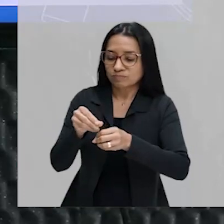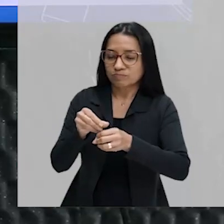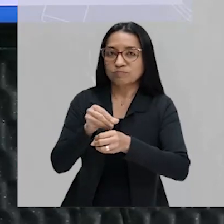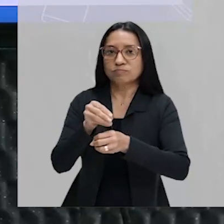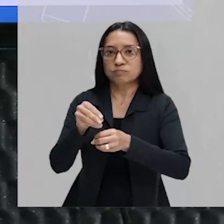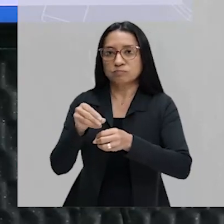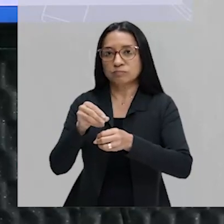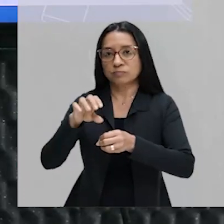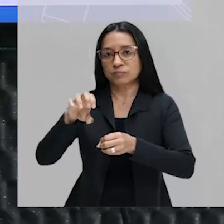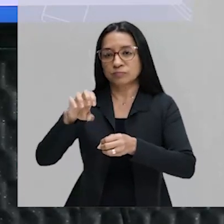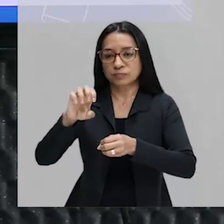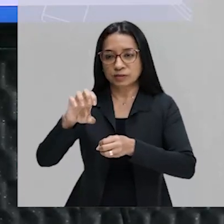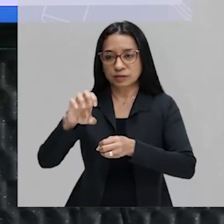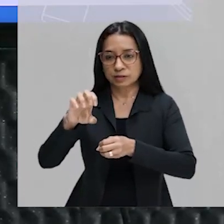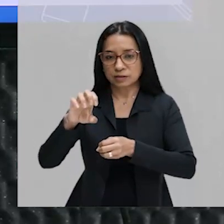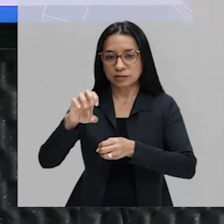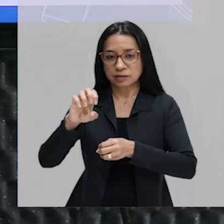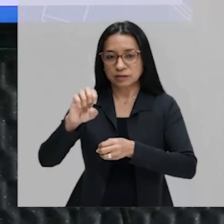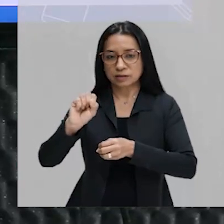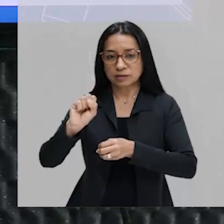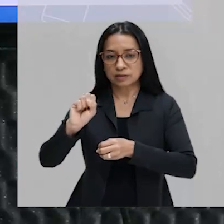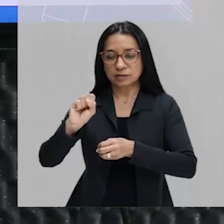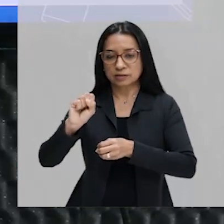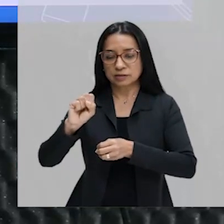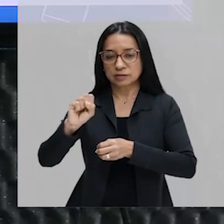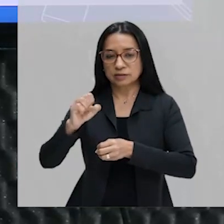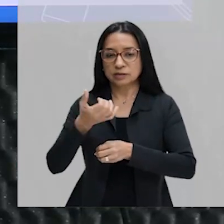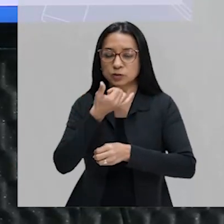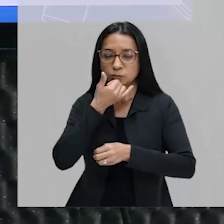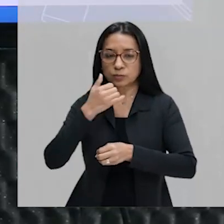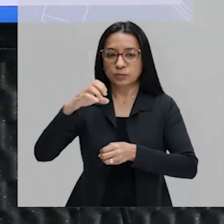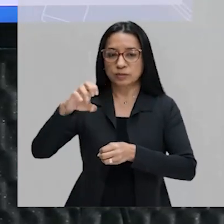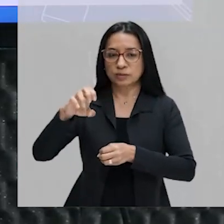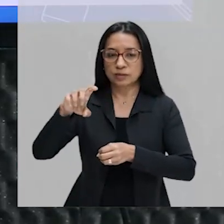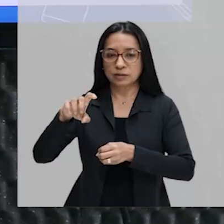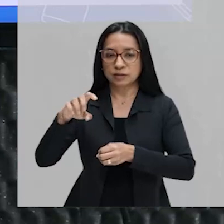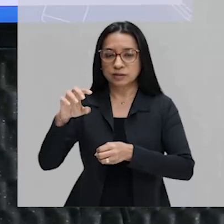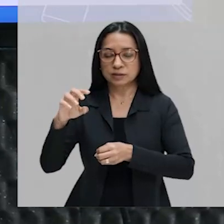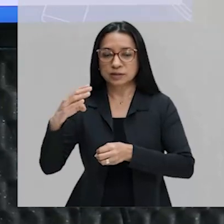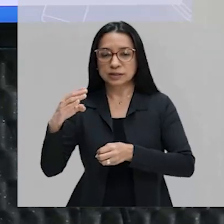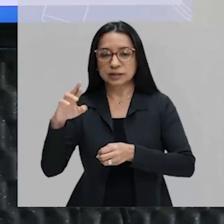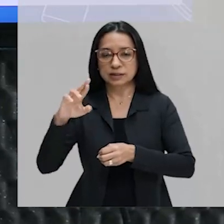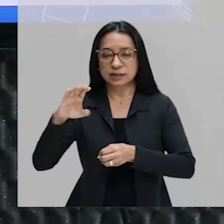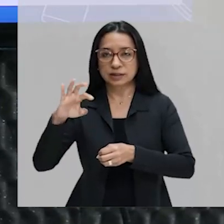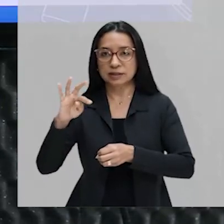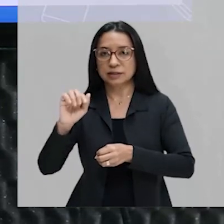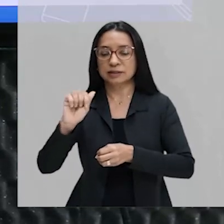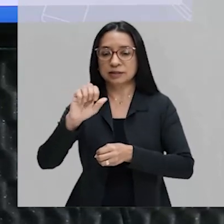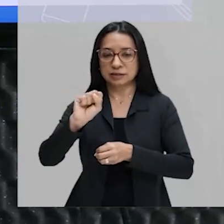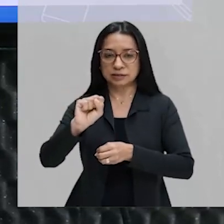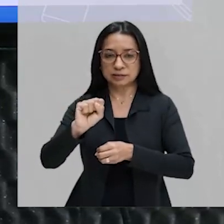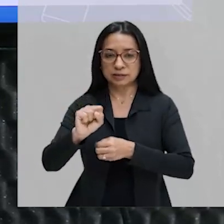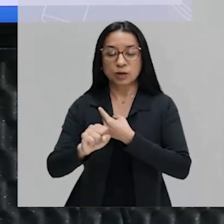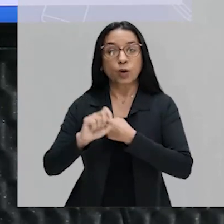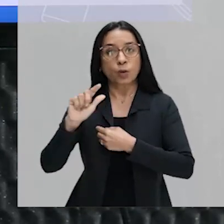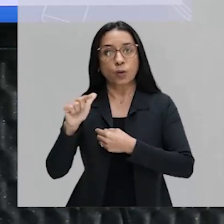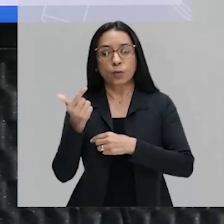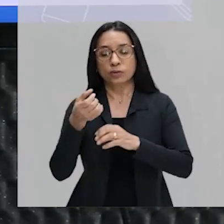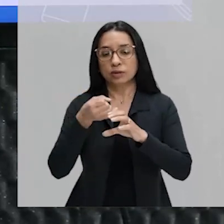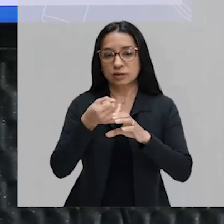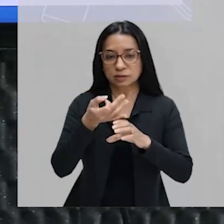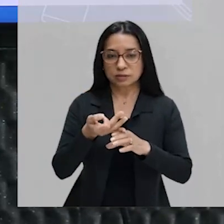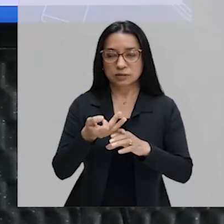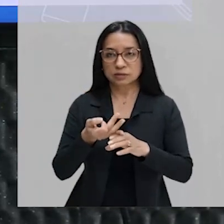As excretas ou excreções. Beleza, pessoal? A outra característica também é que nas aves e